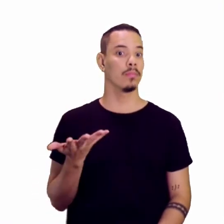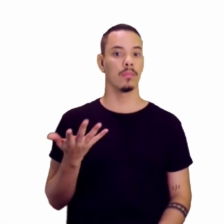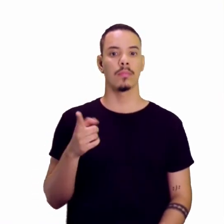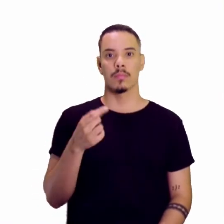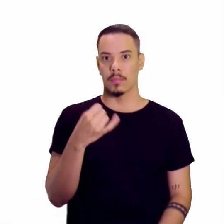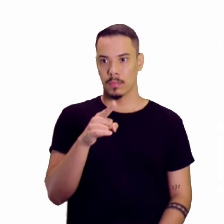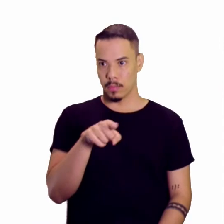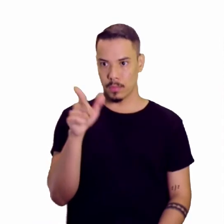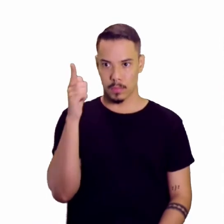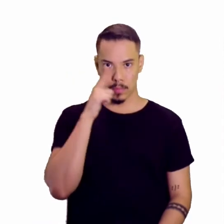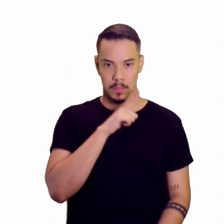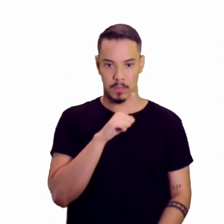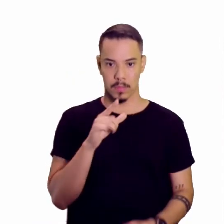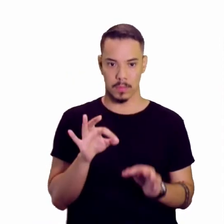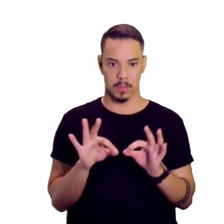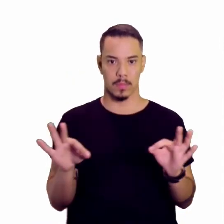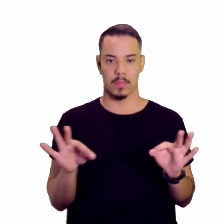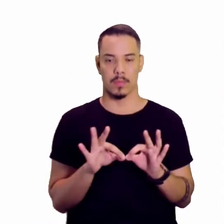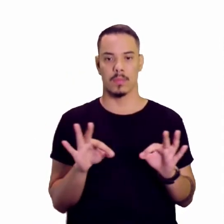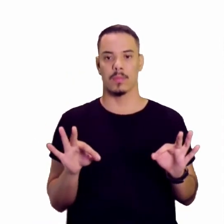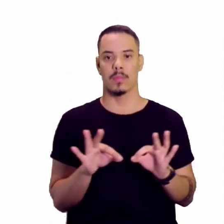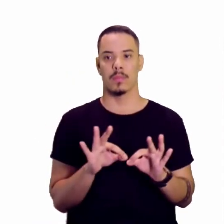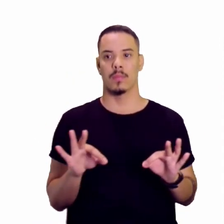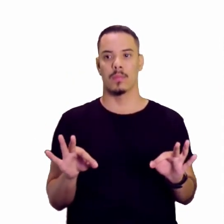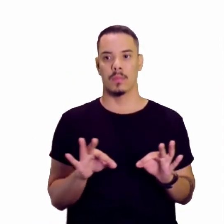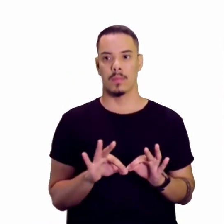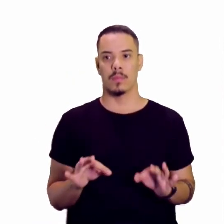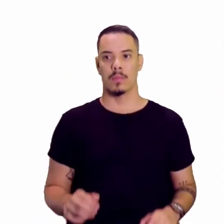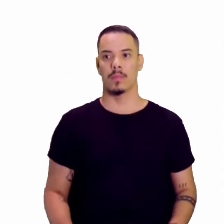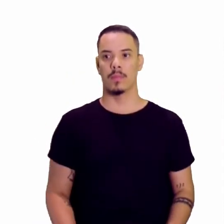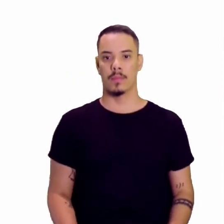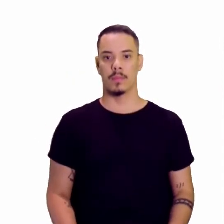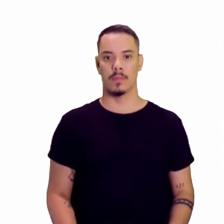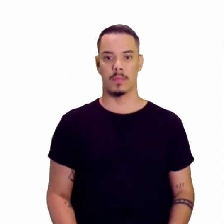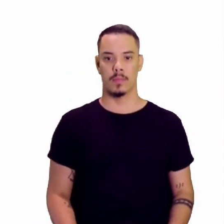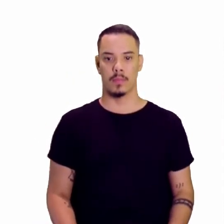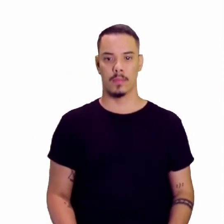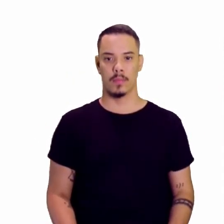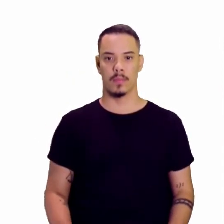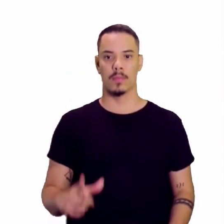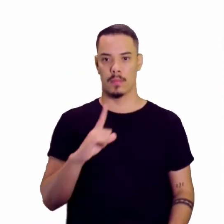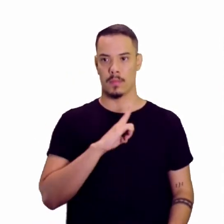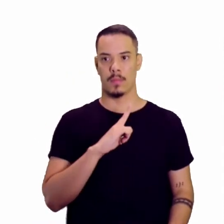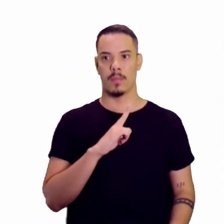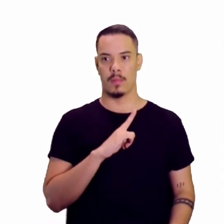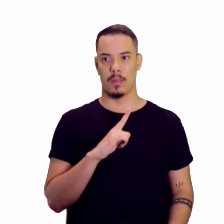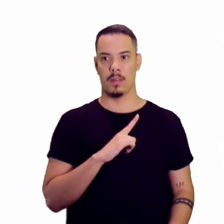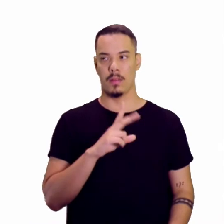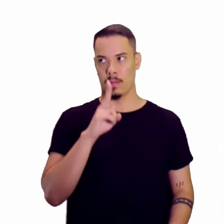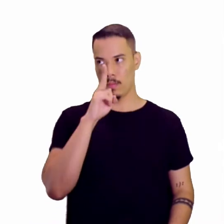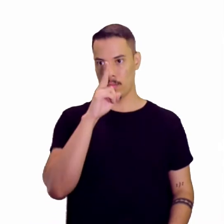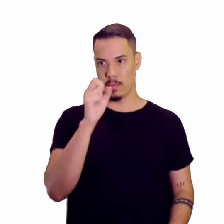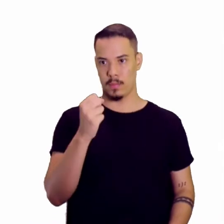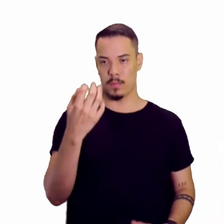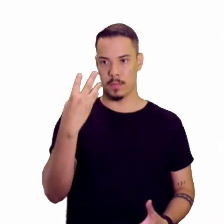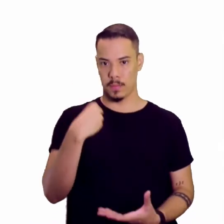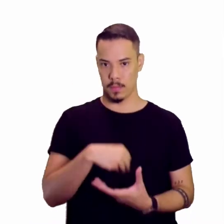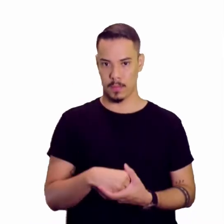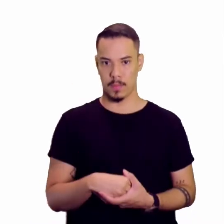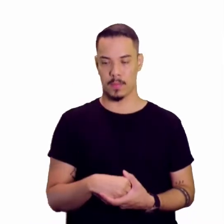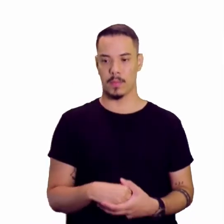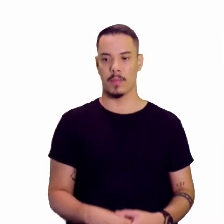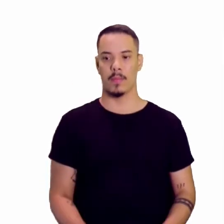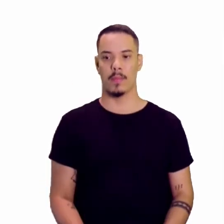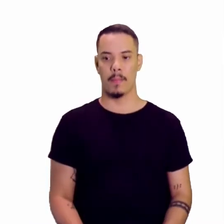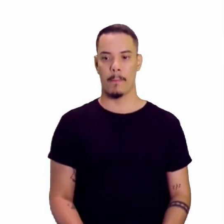você conseguir medir a distância dela com sensores, né? Que ela se propaga, a força que você aplicou, aí nesse